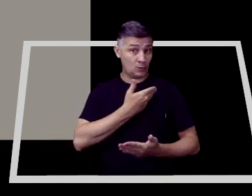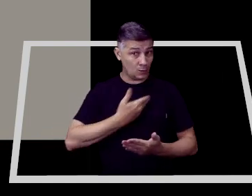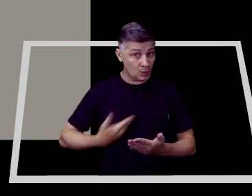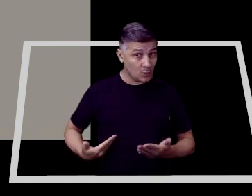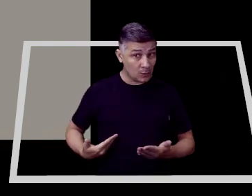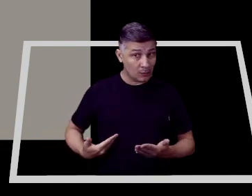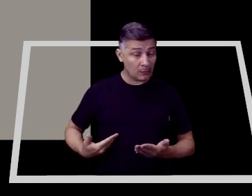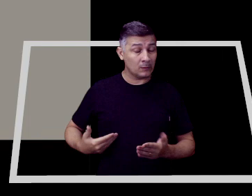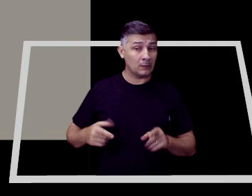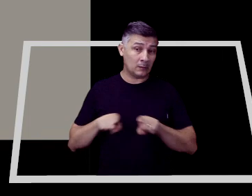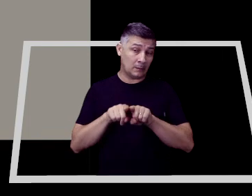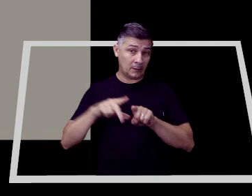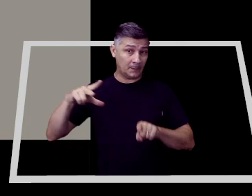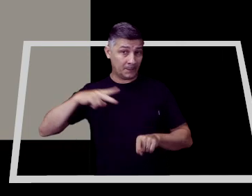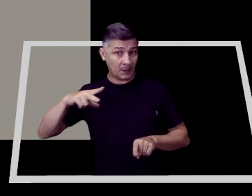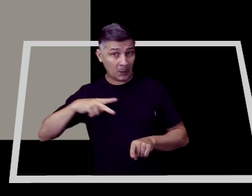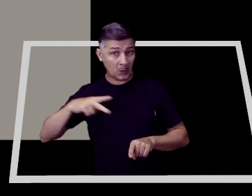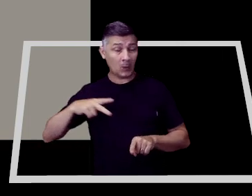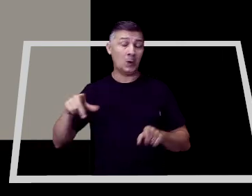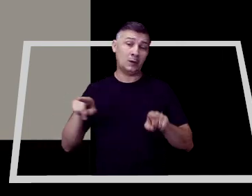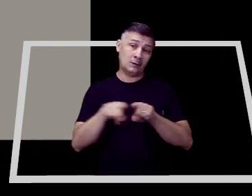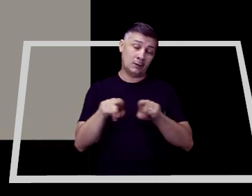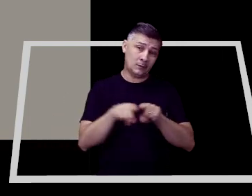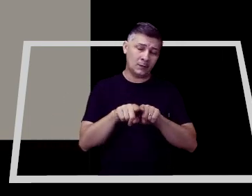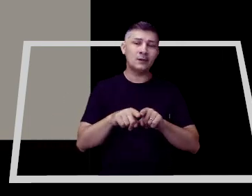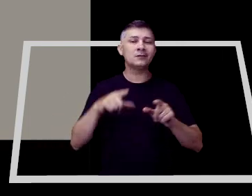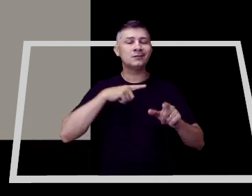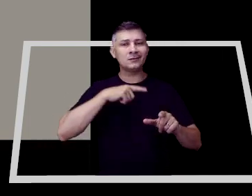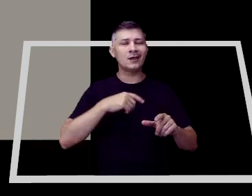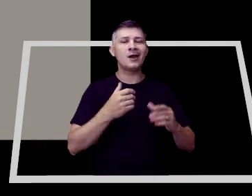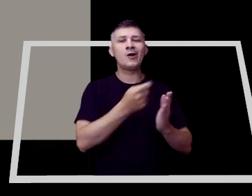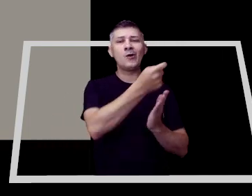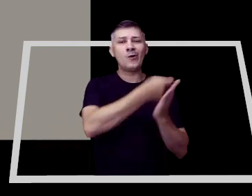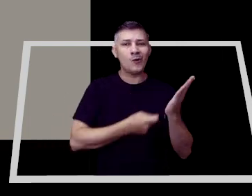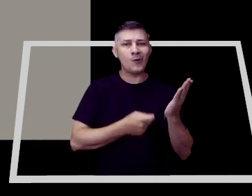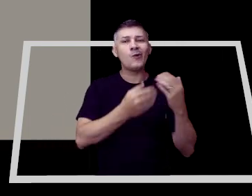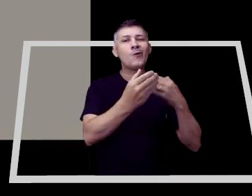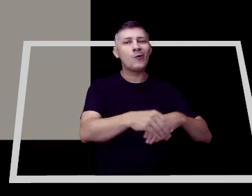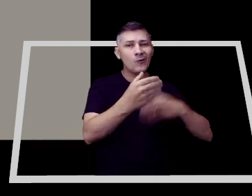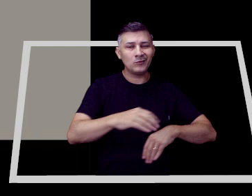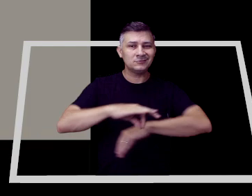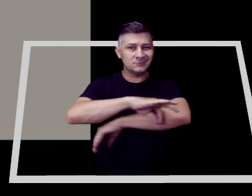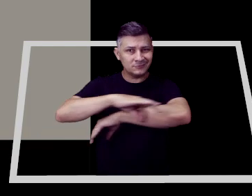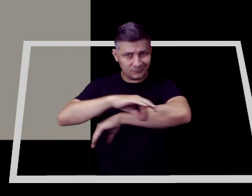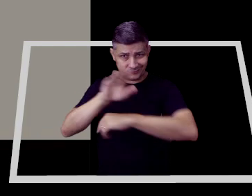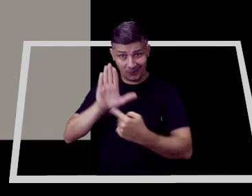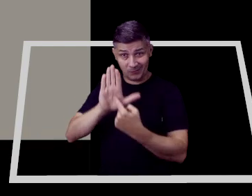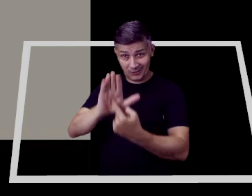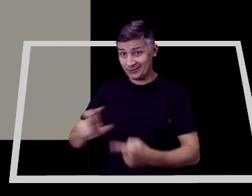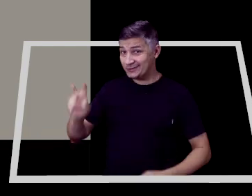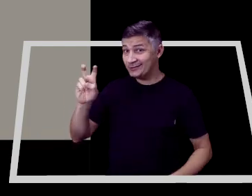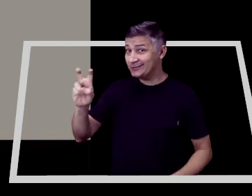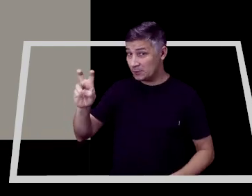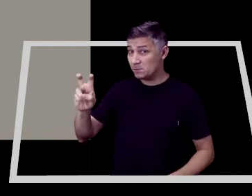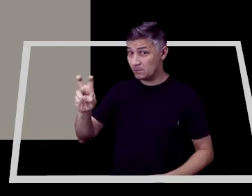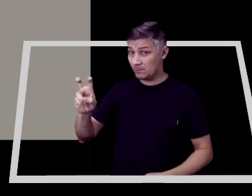iniciativa privada, a gente tem participado muito de concursos de arquitetura. Vamos apresentar 5 concursos que